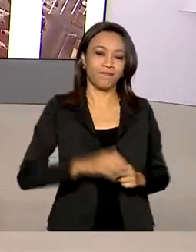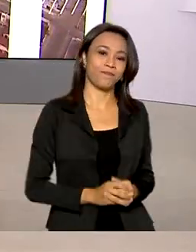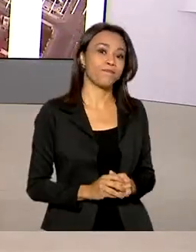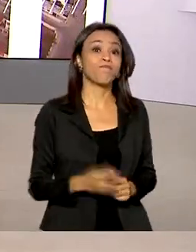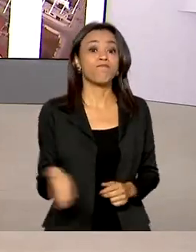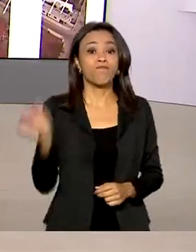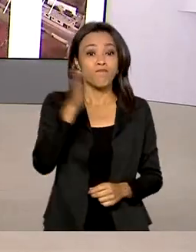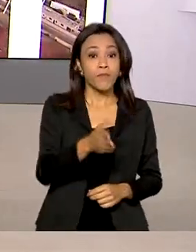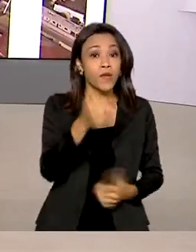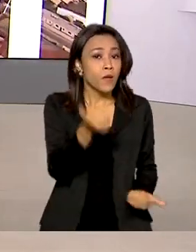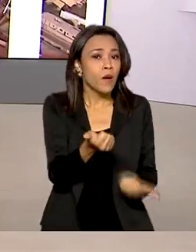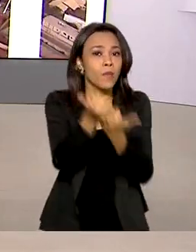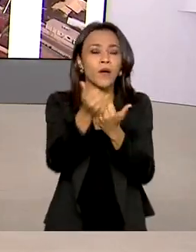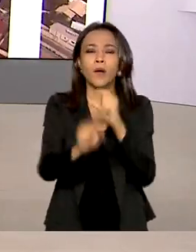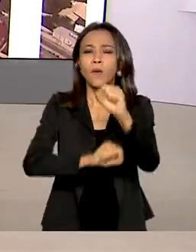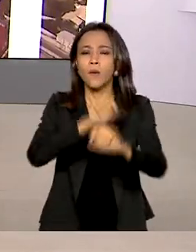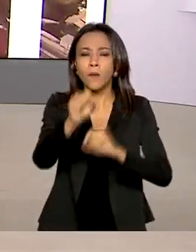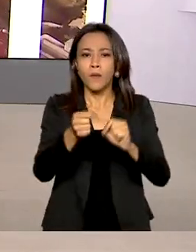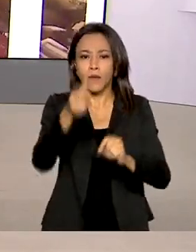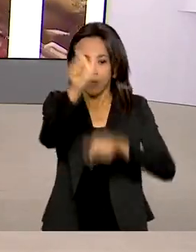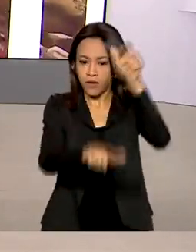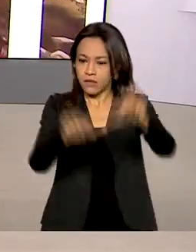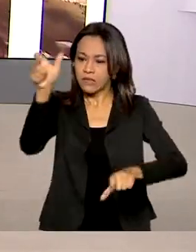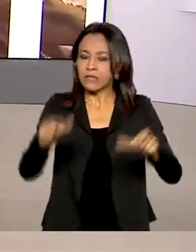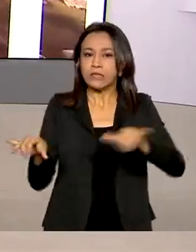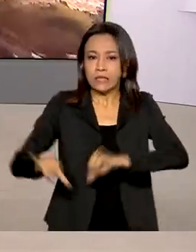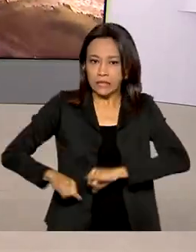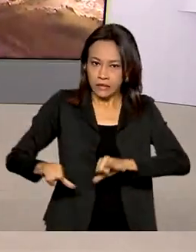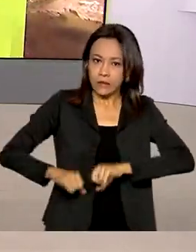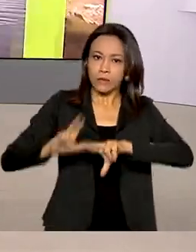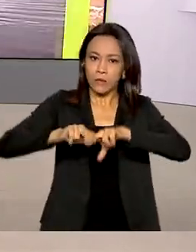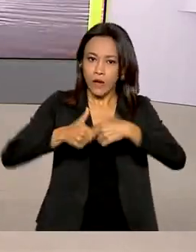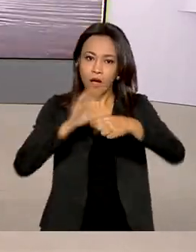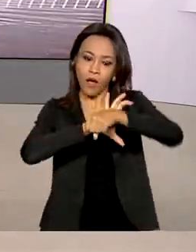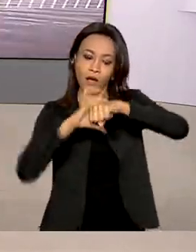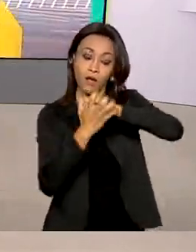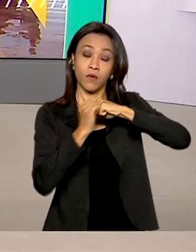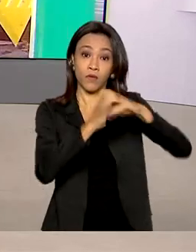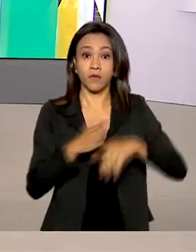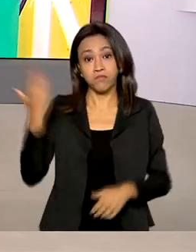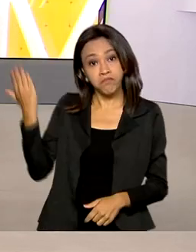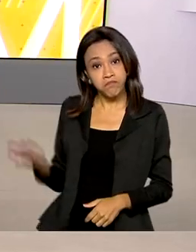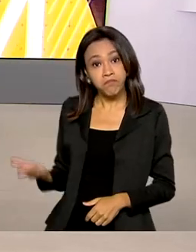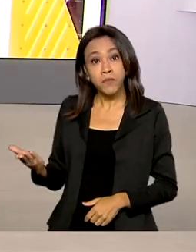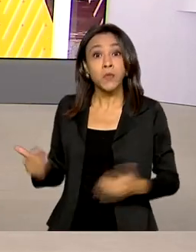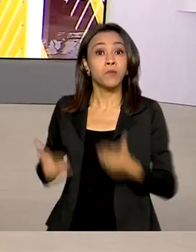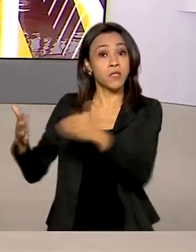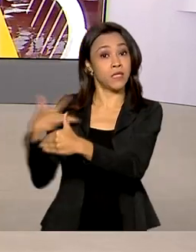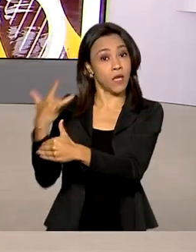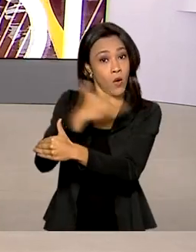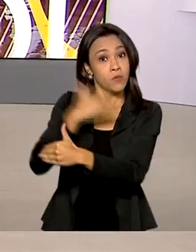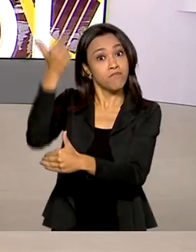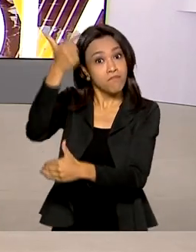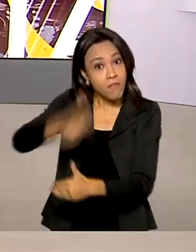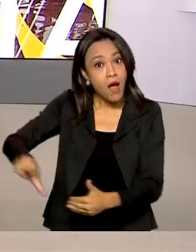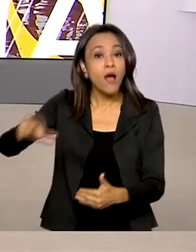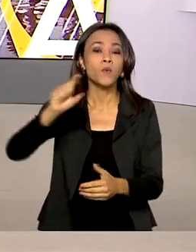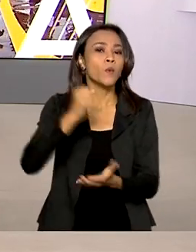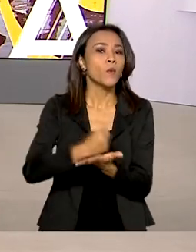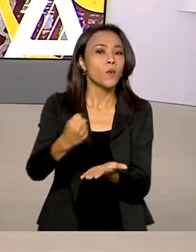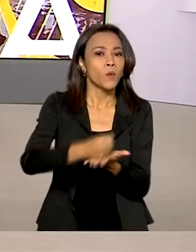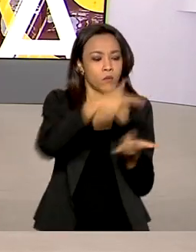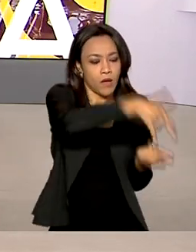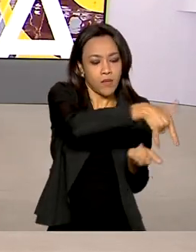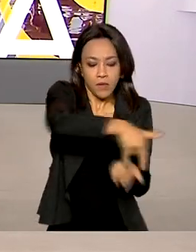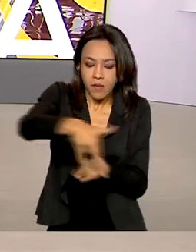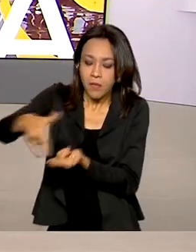e para reforçar o atendimento aos pacientes que sofrem com a cor 2019 o Ministério da Saúde autorizou mais leitos para os Estados